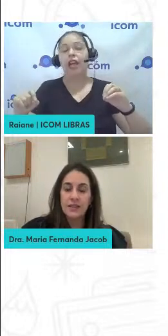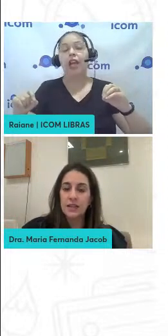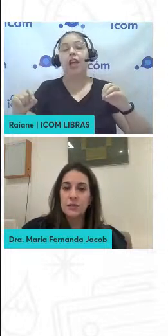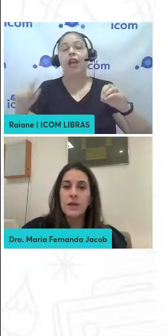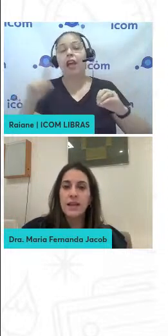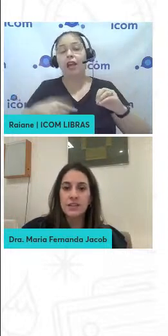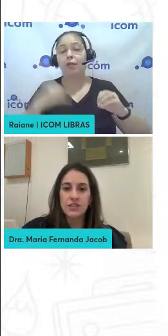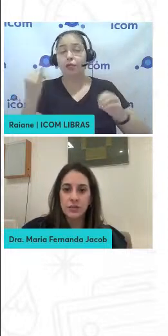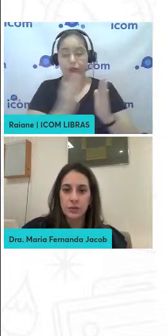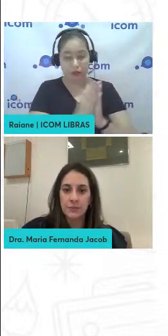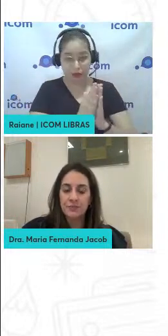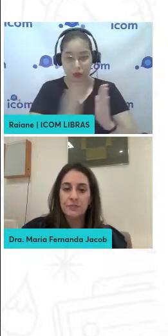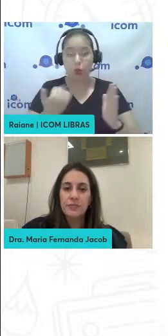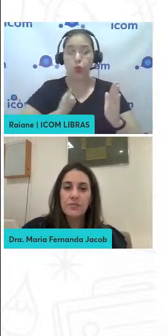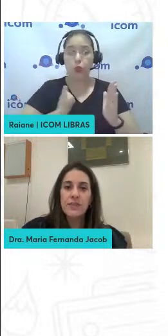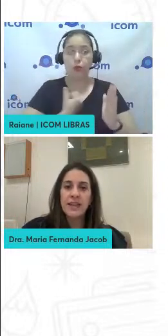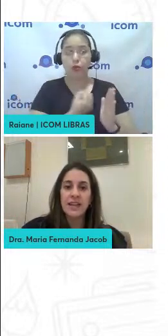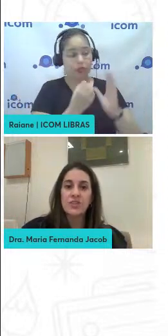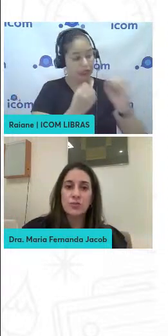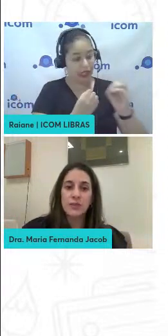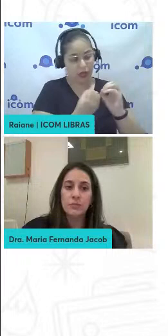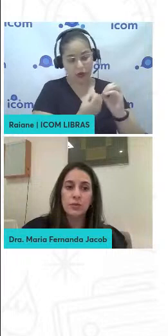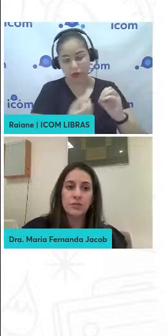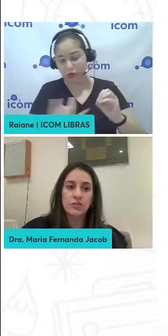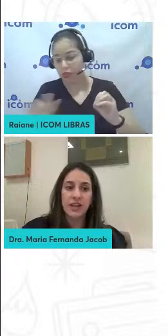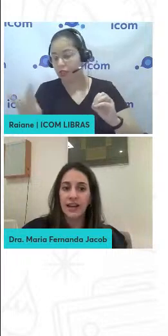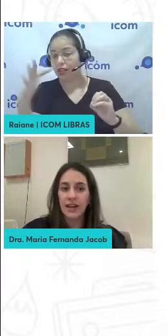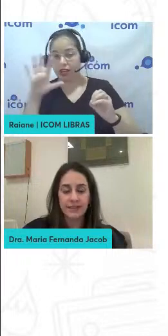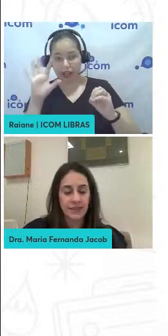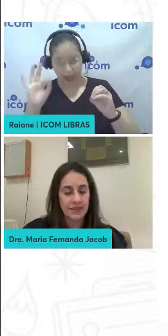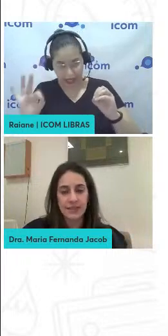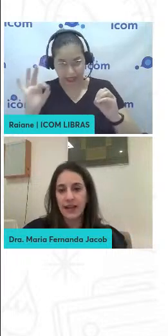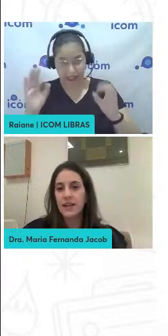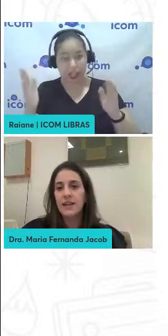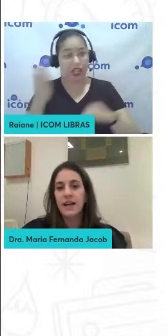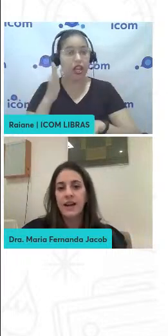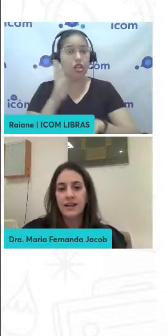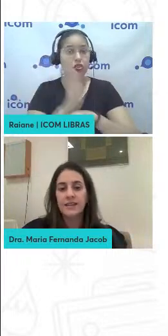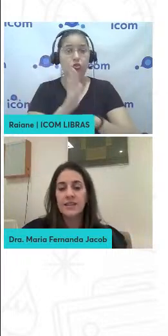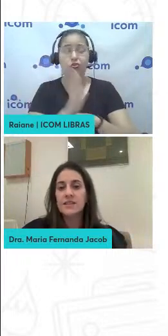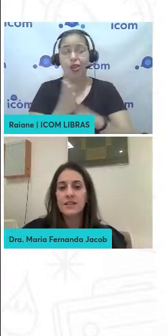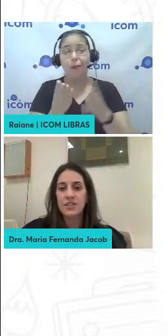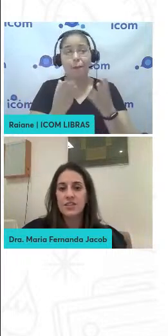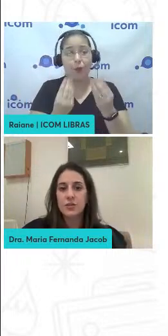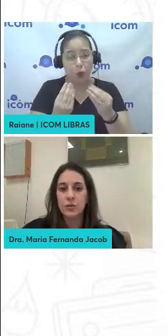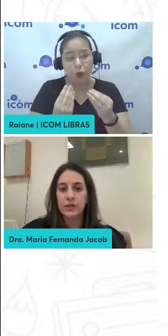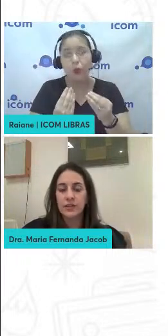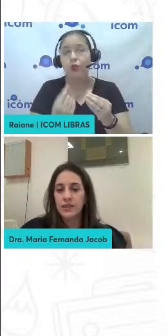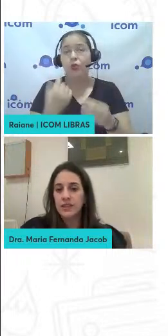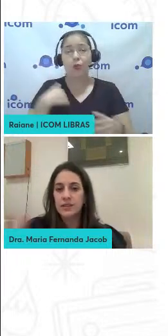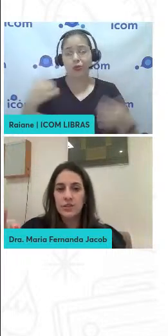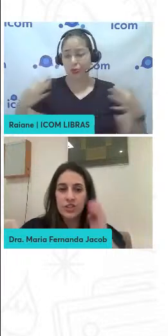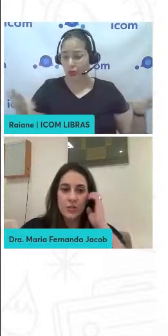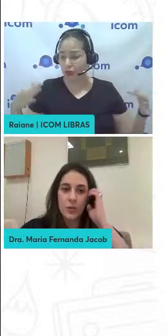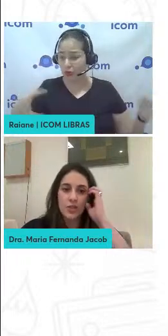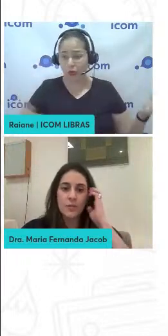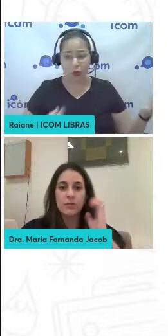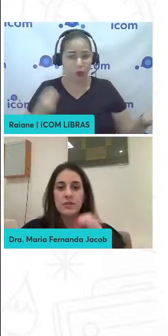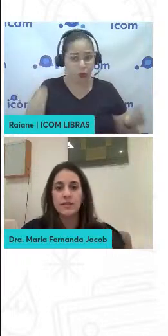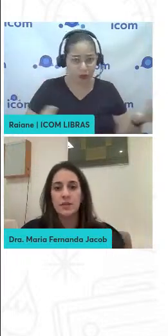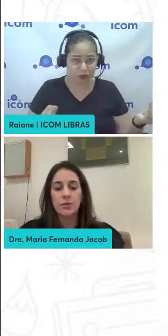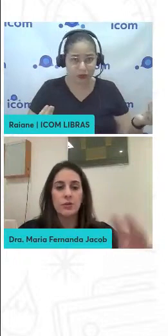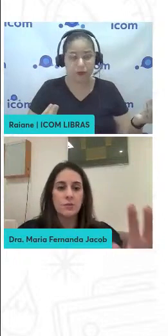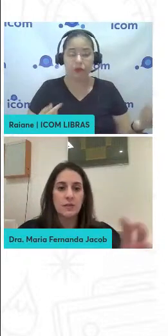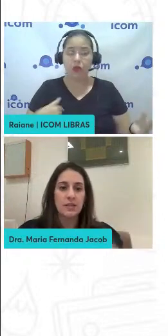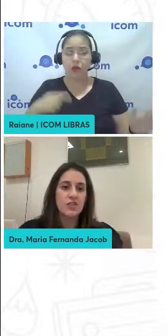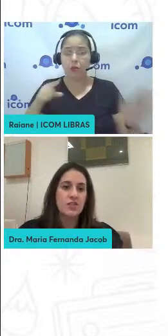a escala numérica de dor. Ela ajuda muito já a traçar a intensidade de dor. Então, a gente pode